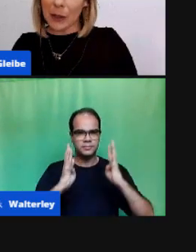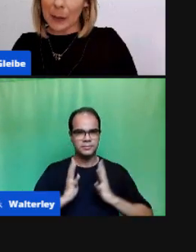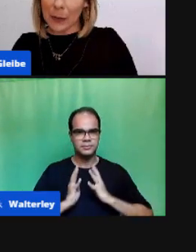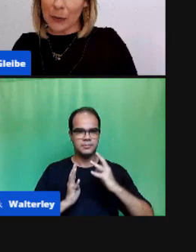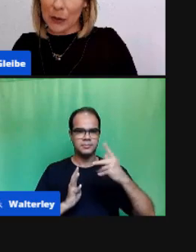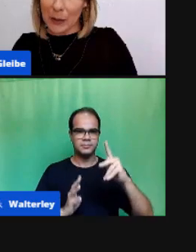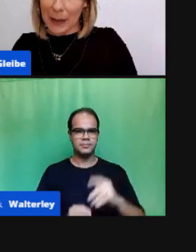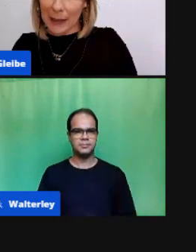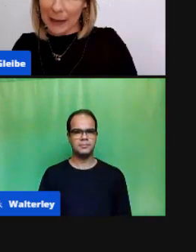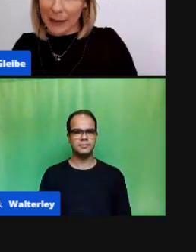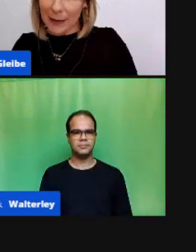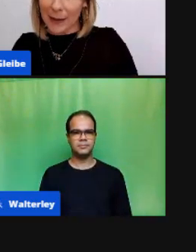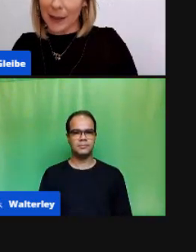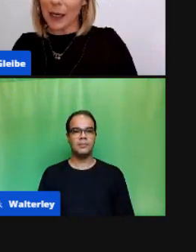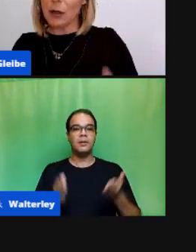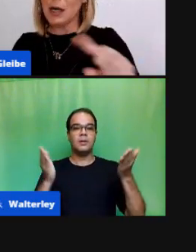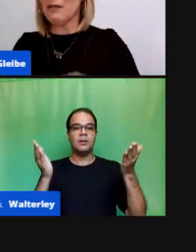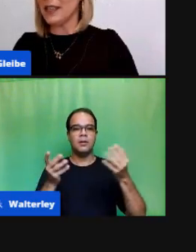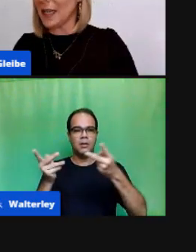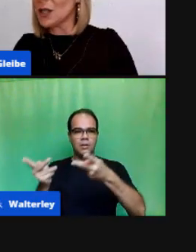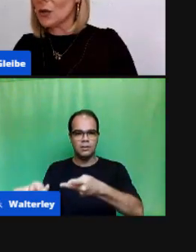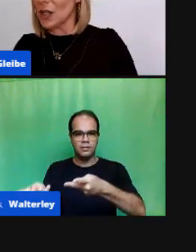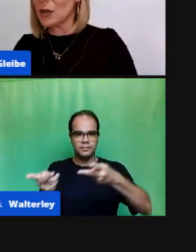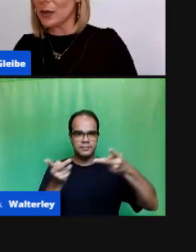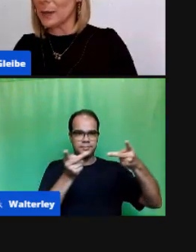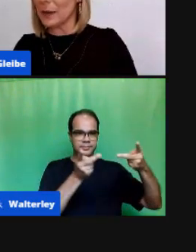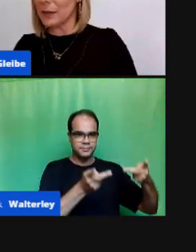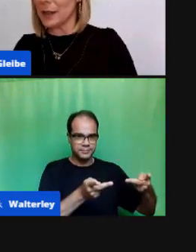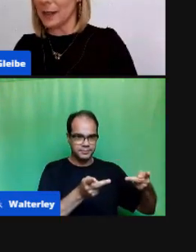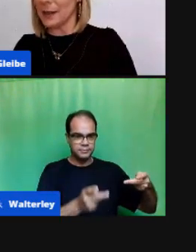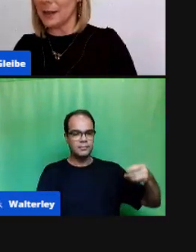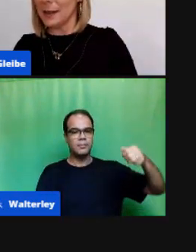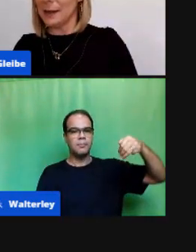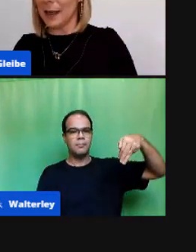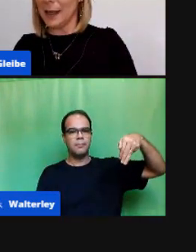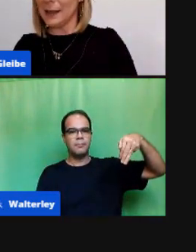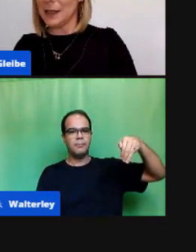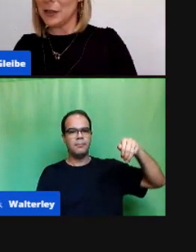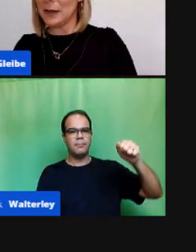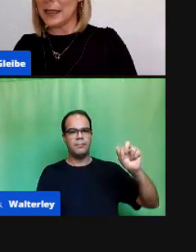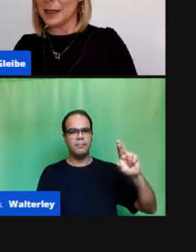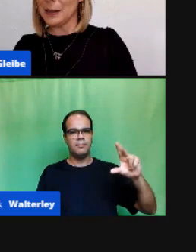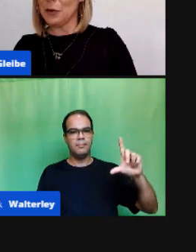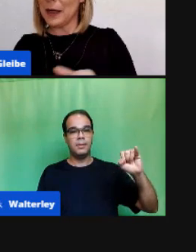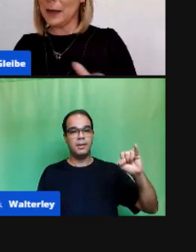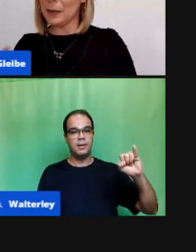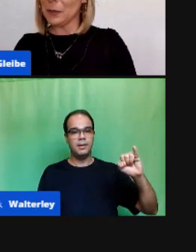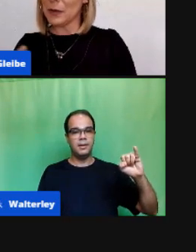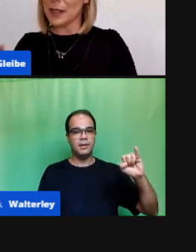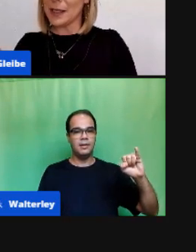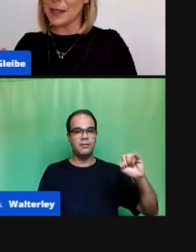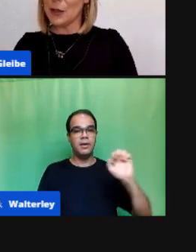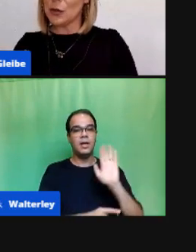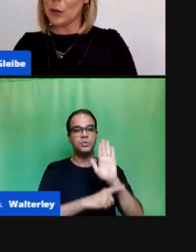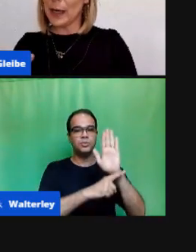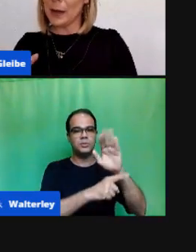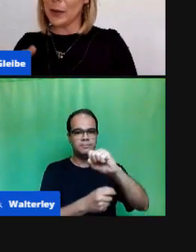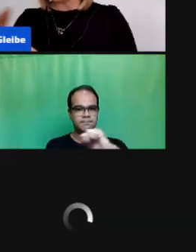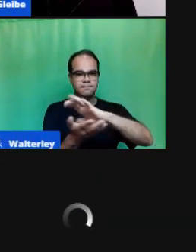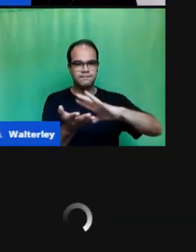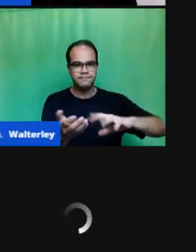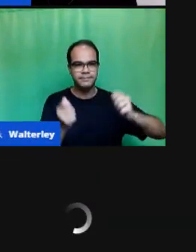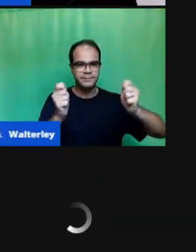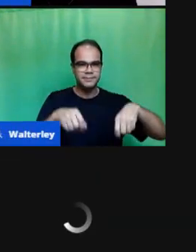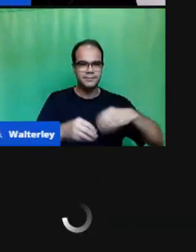a palavra agora para a professora Marli, que agora ela vai dar sugestões para vocês, tá? Das atividades. Eu falei com vocês sobre